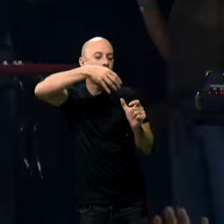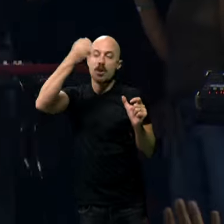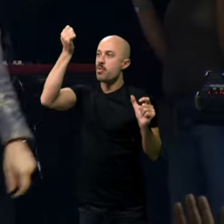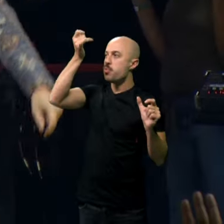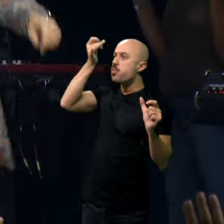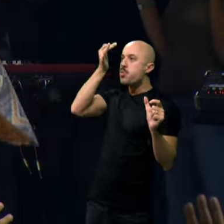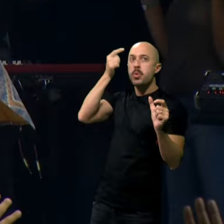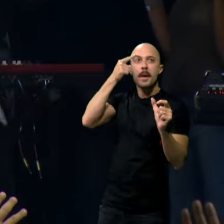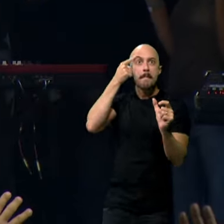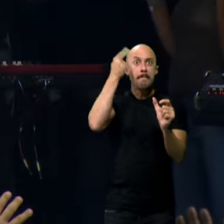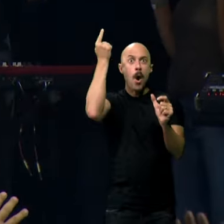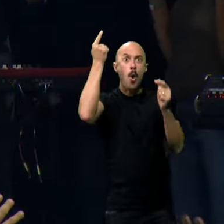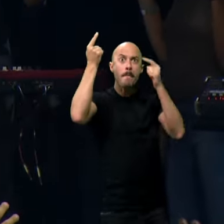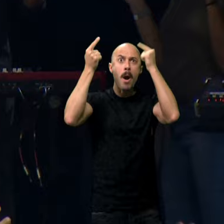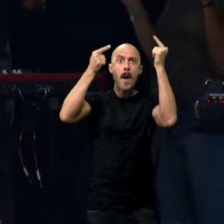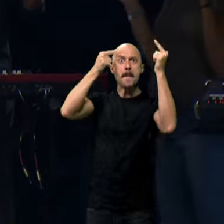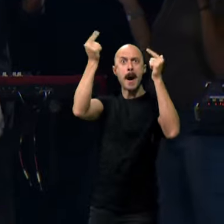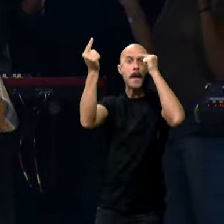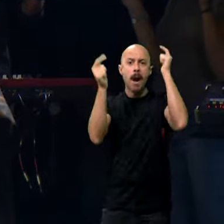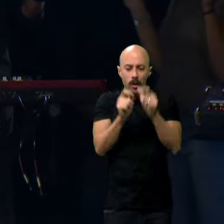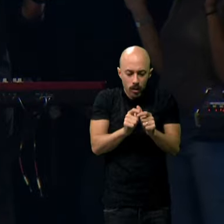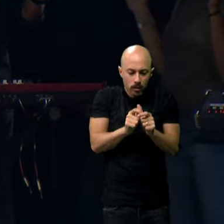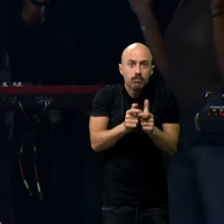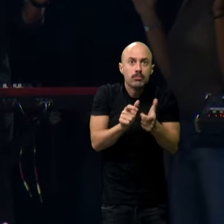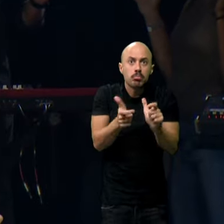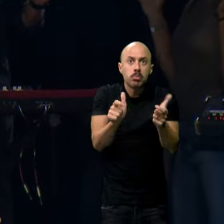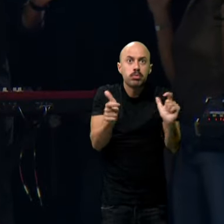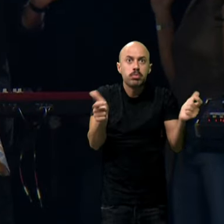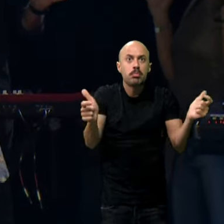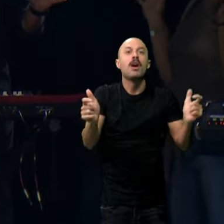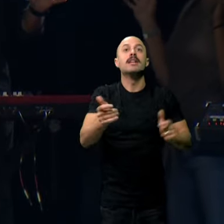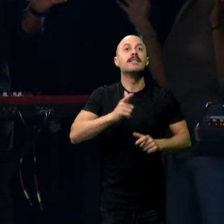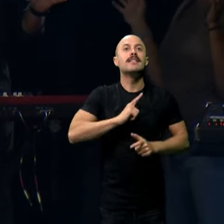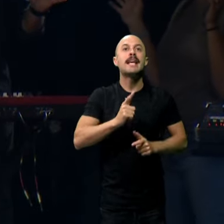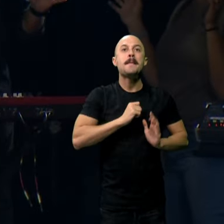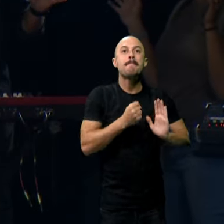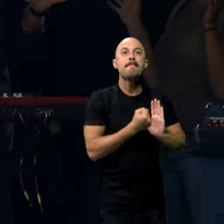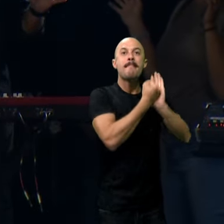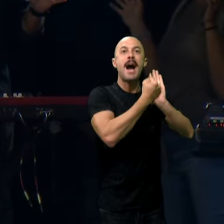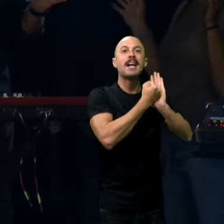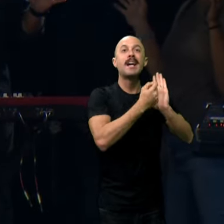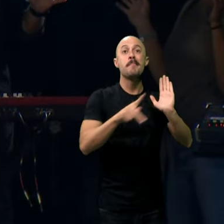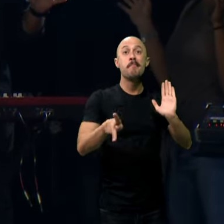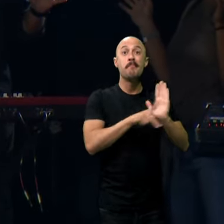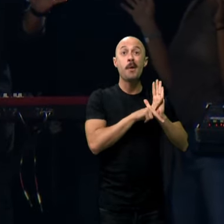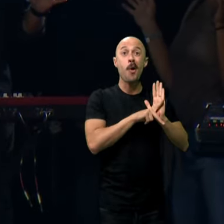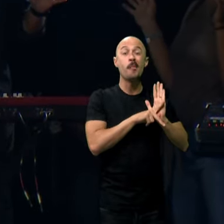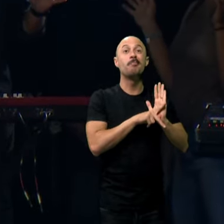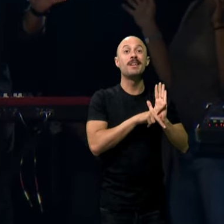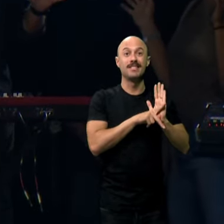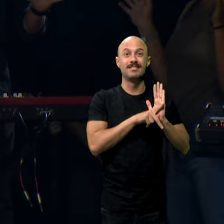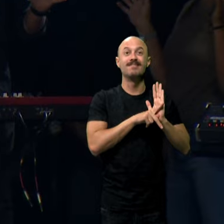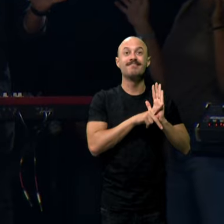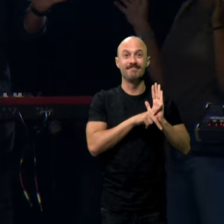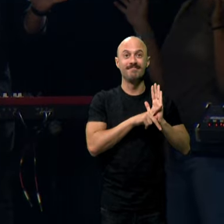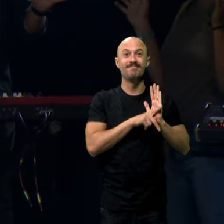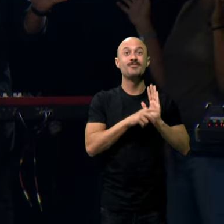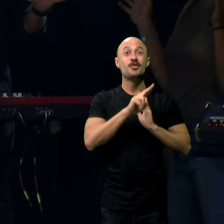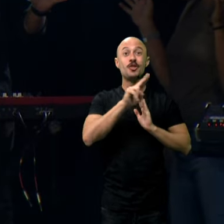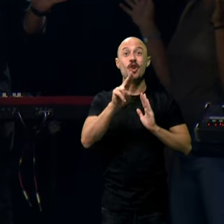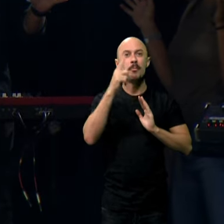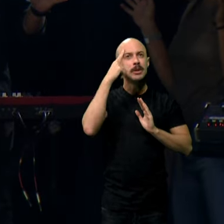ilimitada. Alguns de vocês vão gerar marcas próprias, nomes corporativos próprios. Não limite a sua visão, a sua